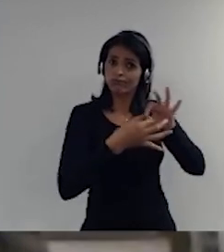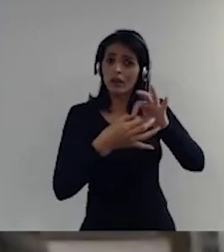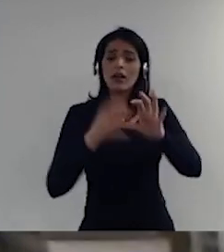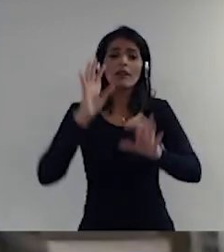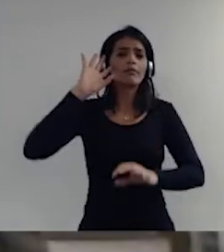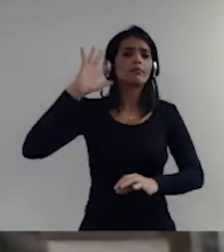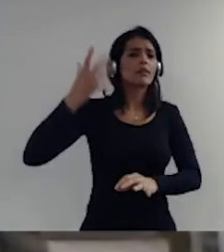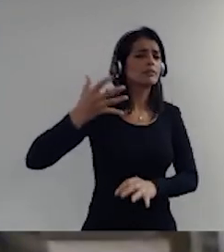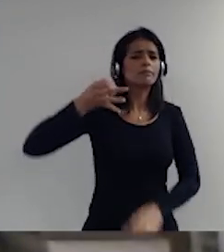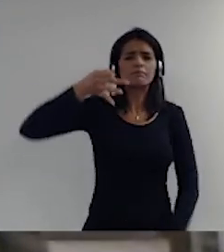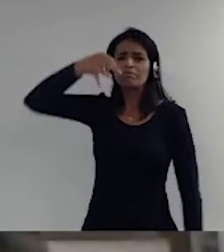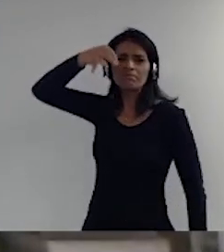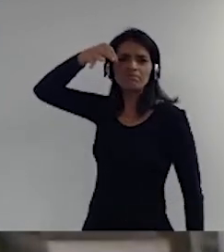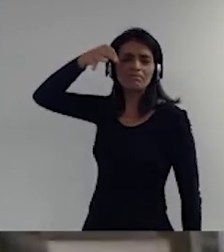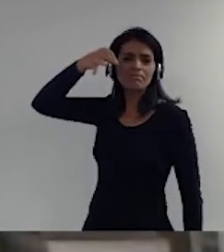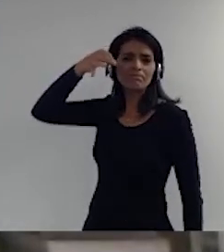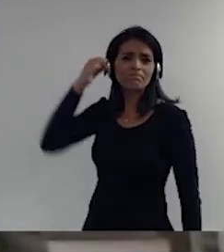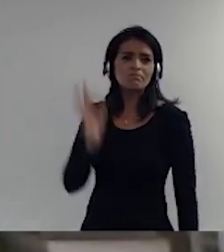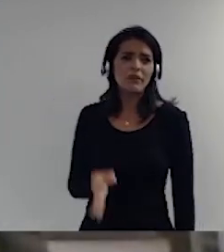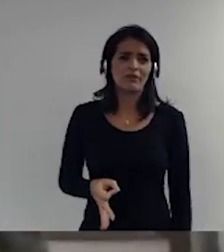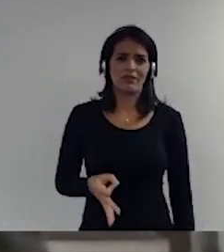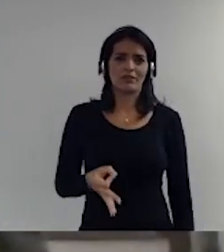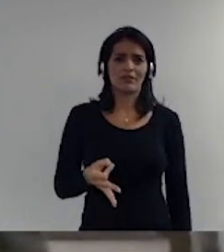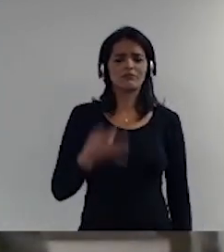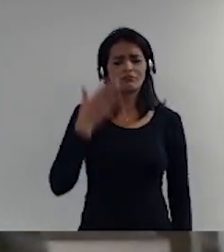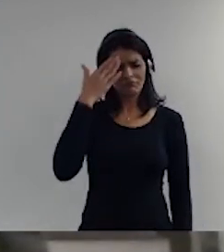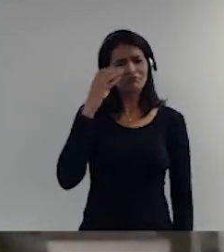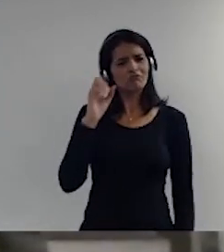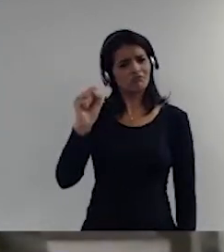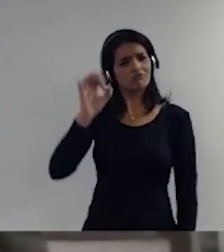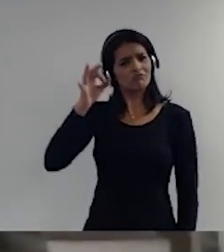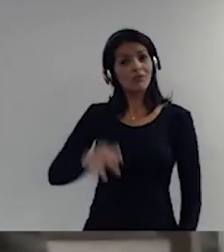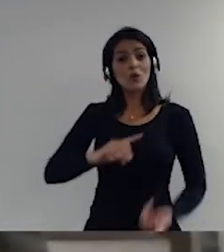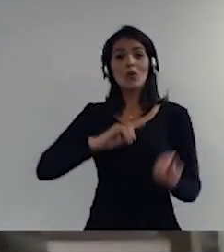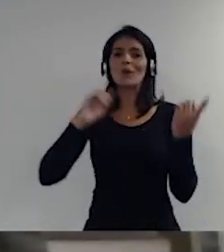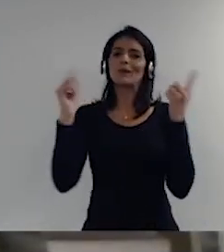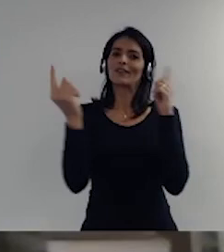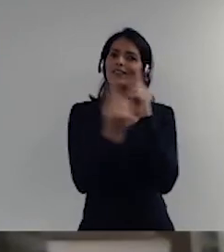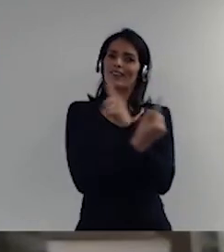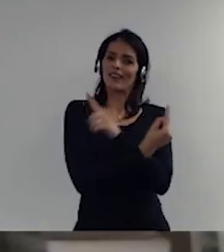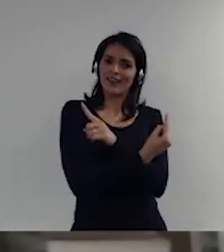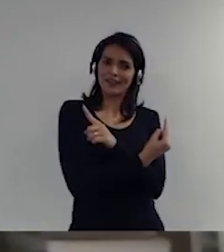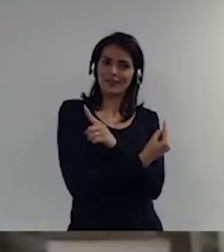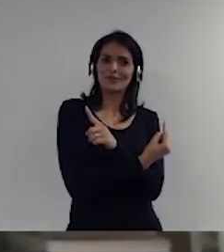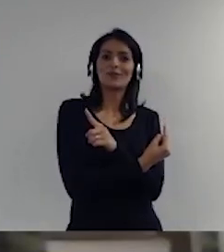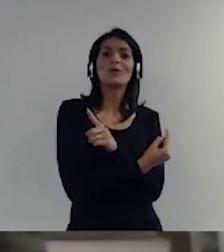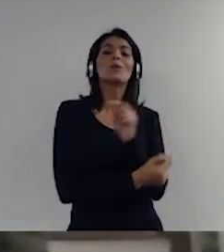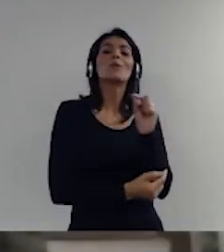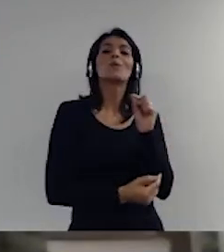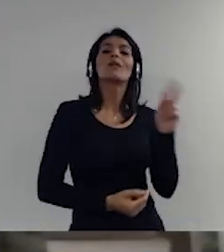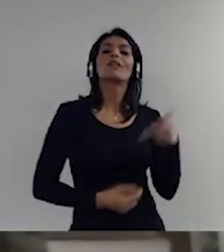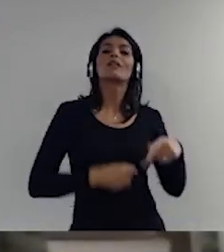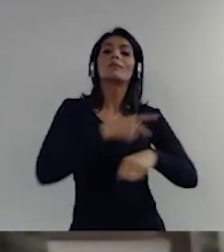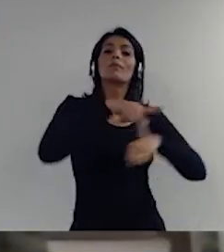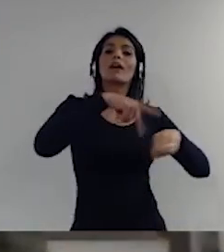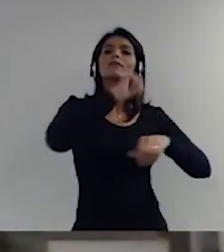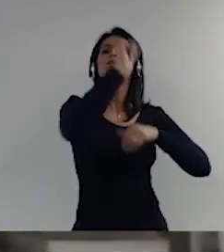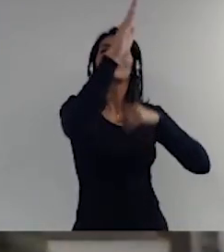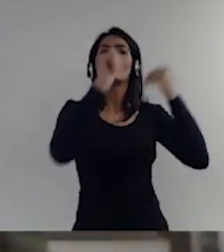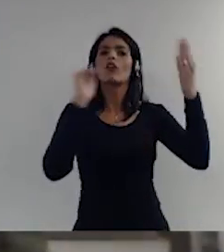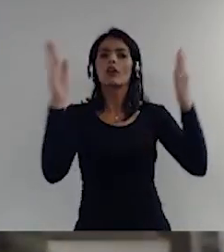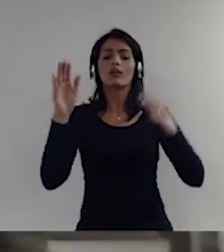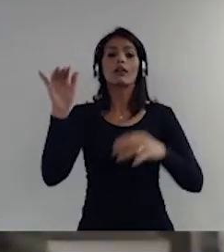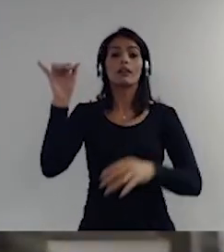decisão extraordinariamente sábia, né? Ao contrário do que foi preconizado em outros países, né? Como na